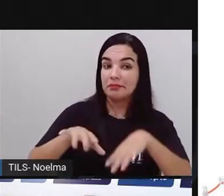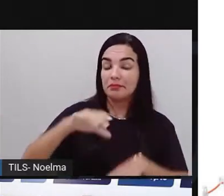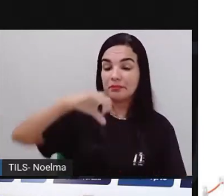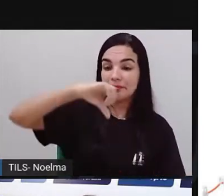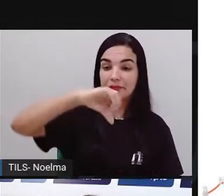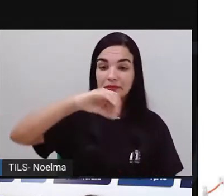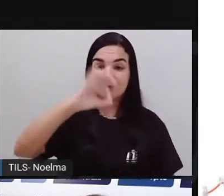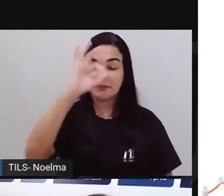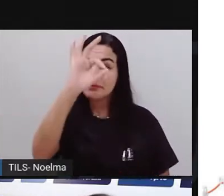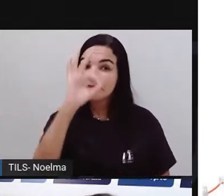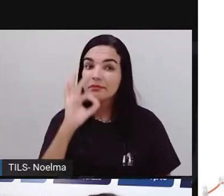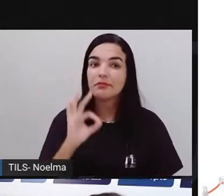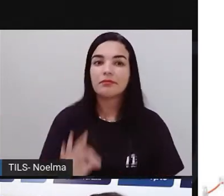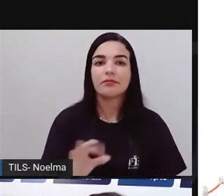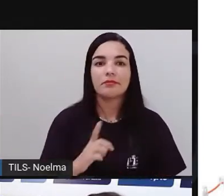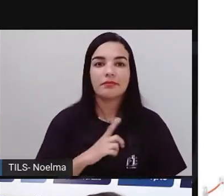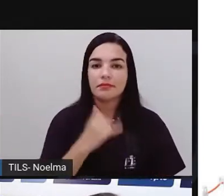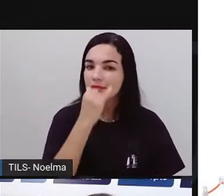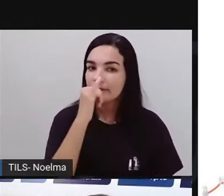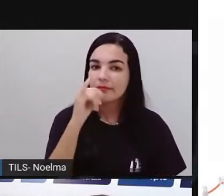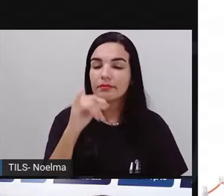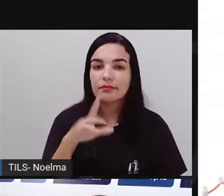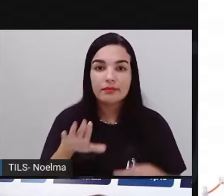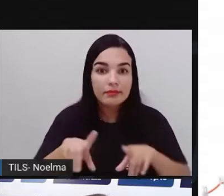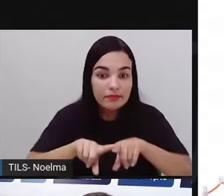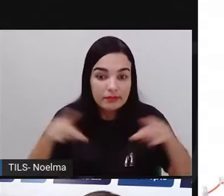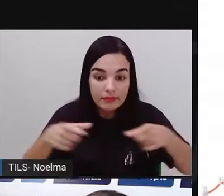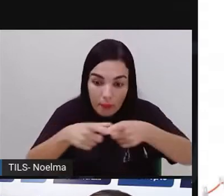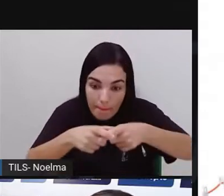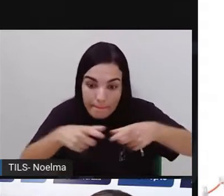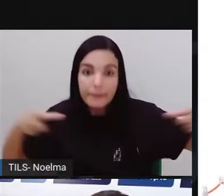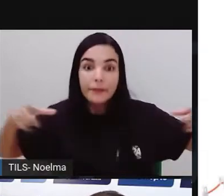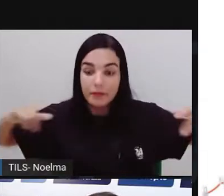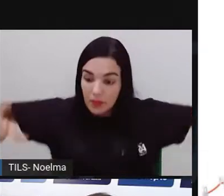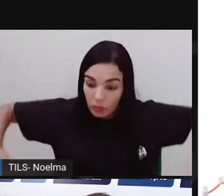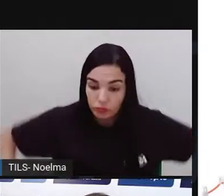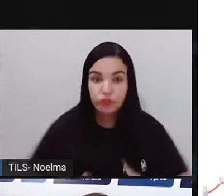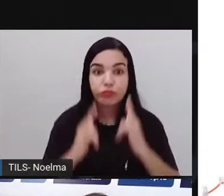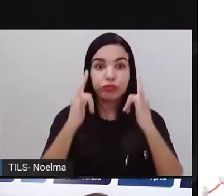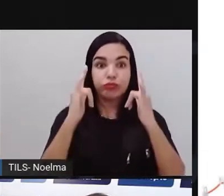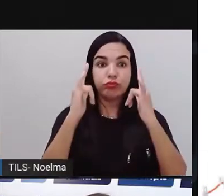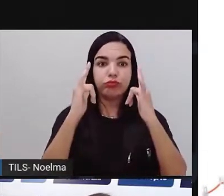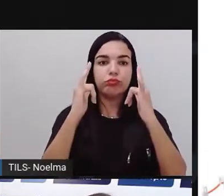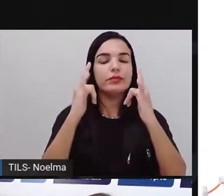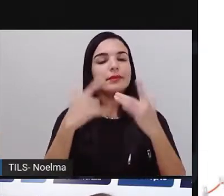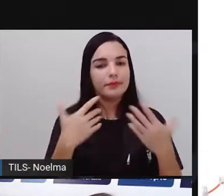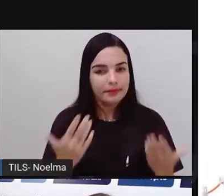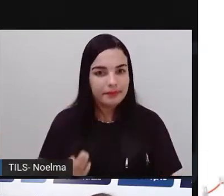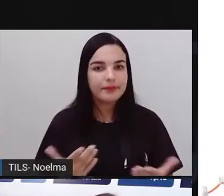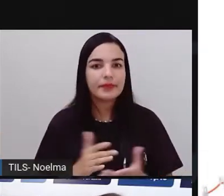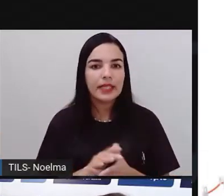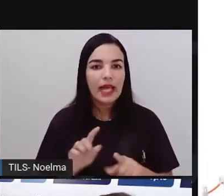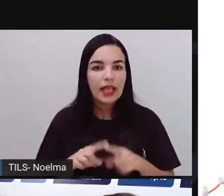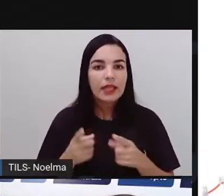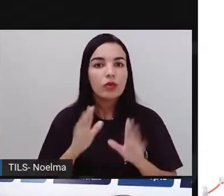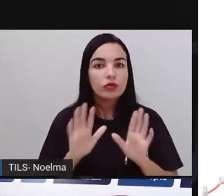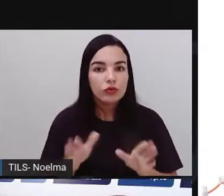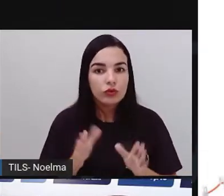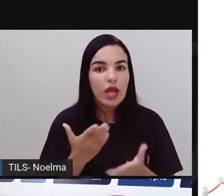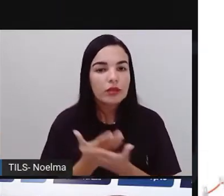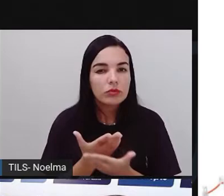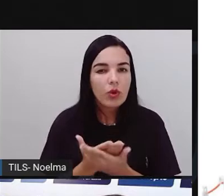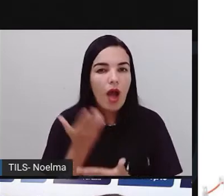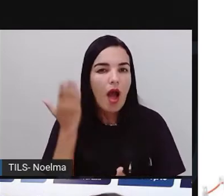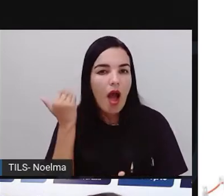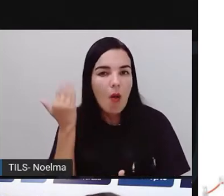90% da energia elétrica. Então, a maior parte dessa energia vem das hidrelétricas. E a gente já observou na